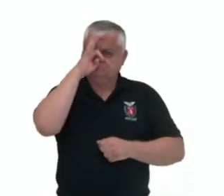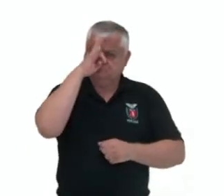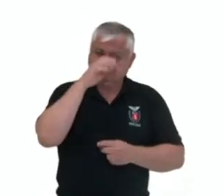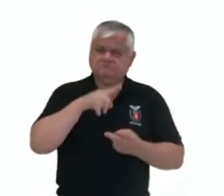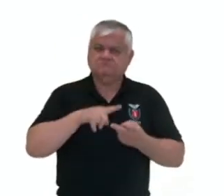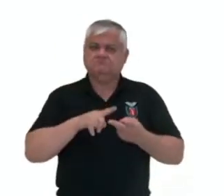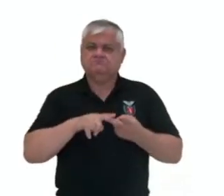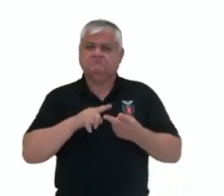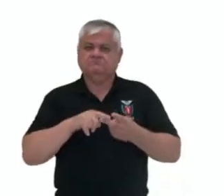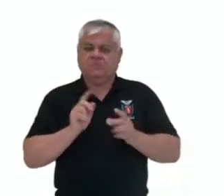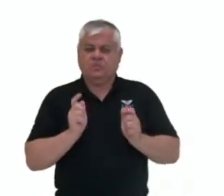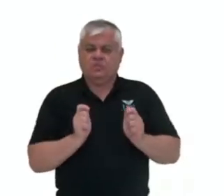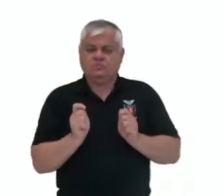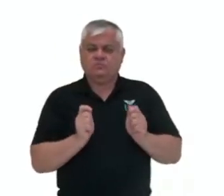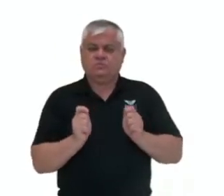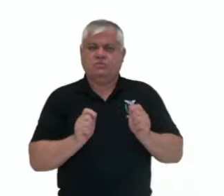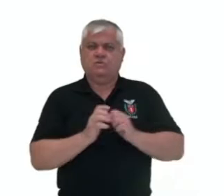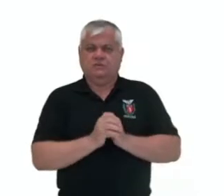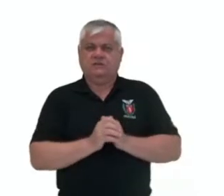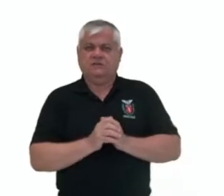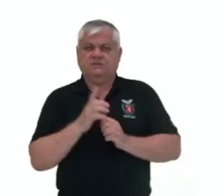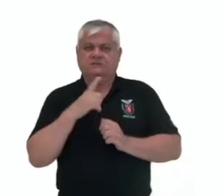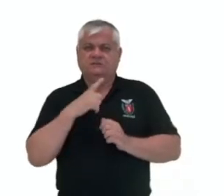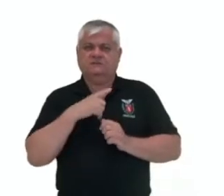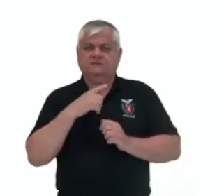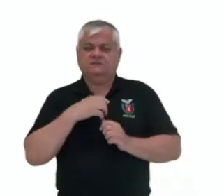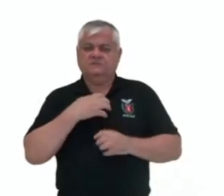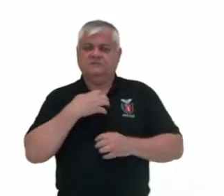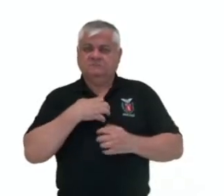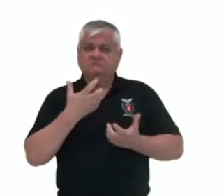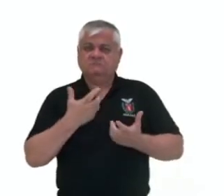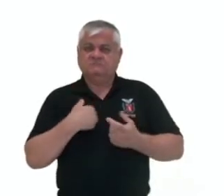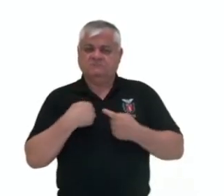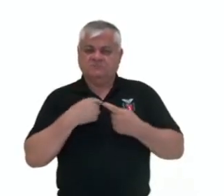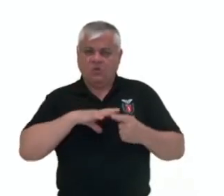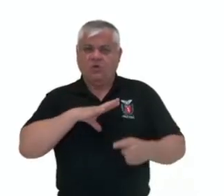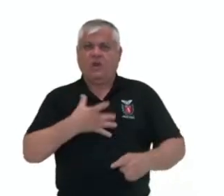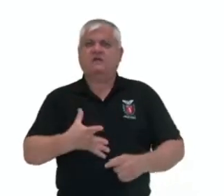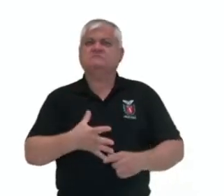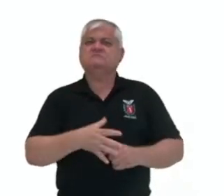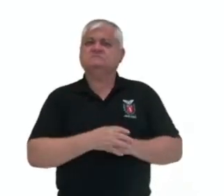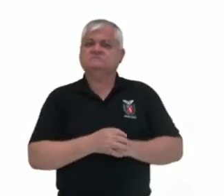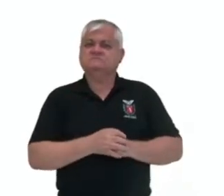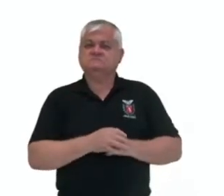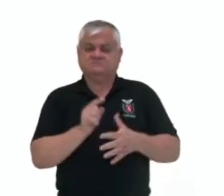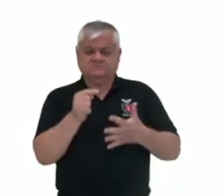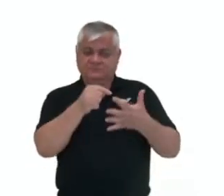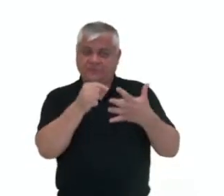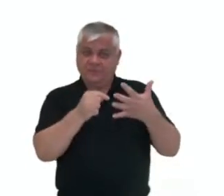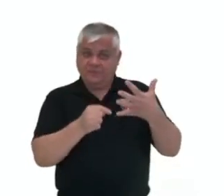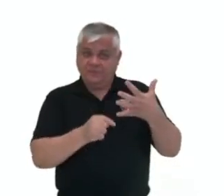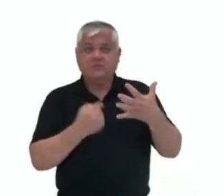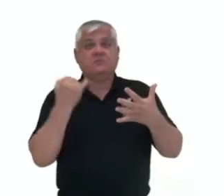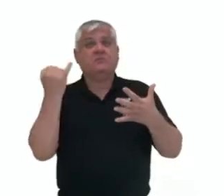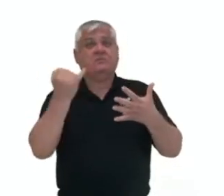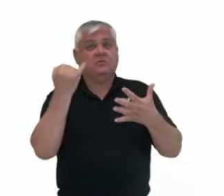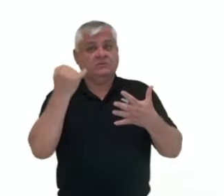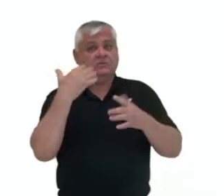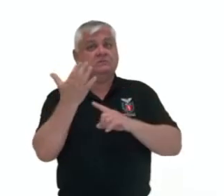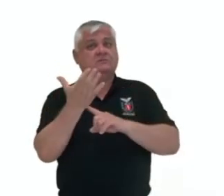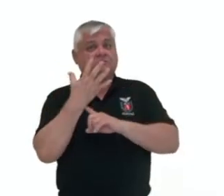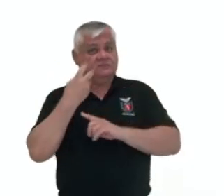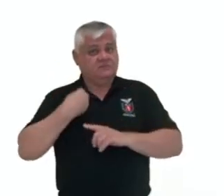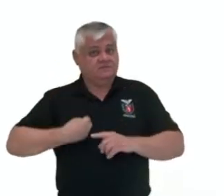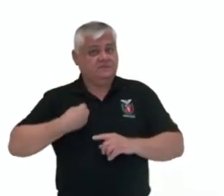perseverança, autocontrole e espírito indomável. São princípios muito importantes que a gente deveria levar também para a